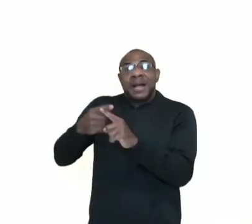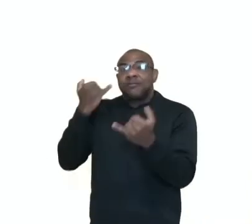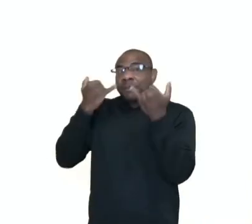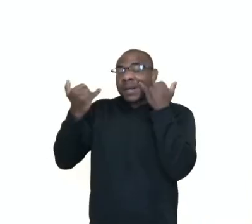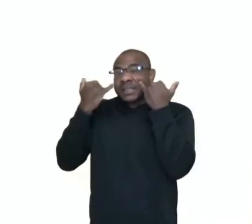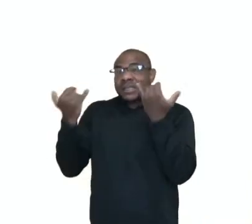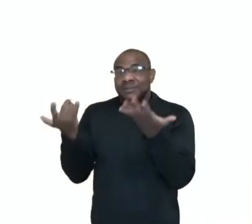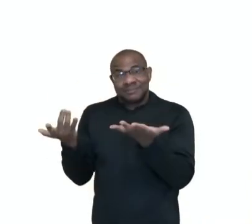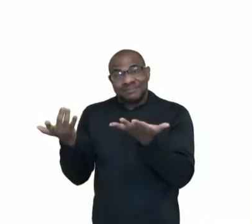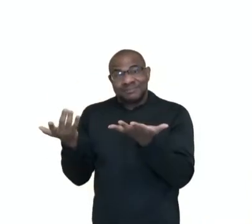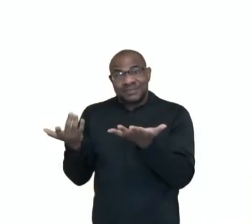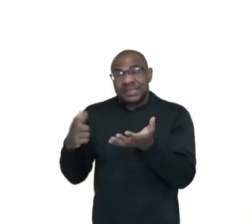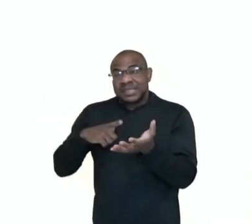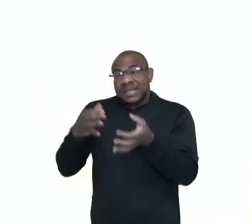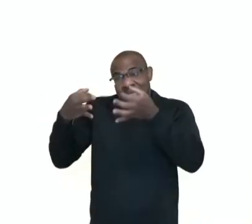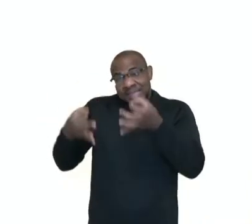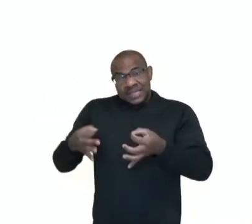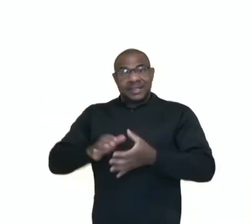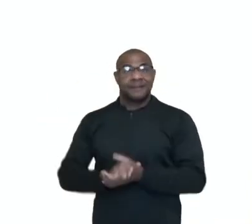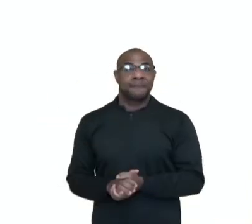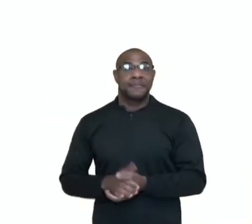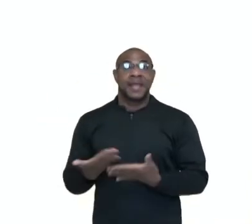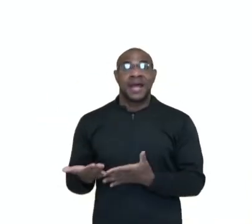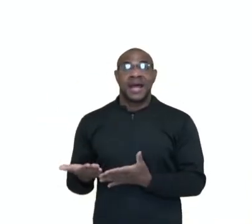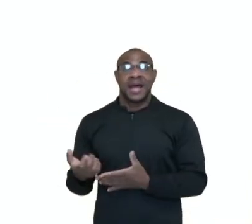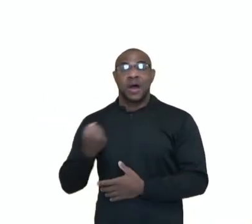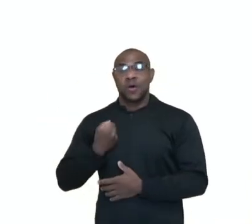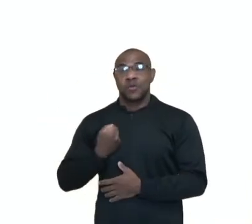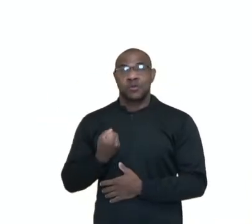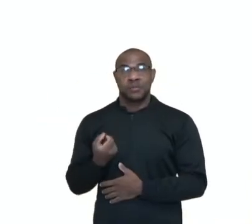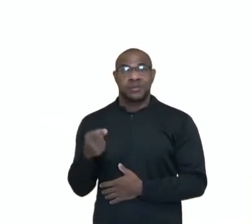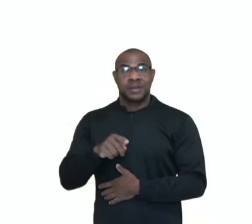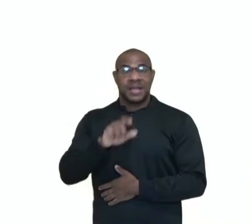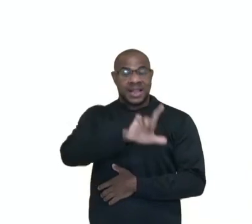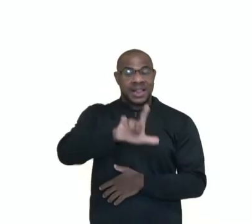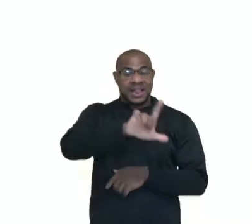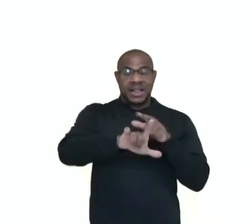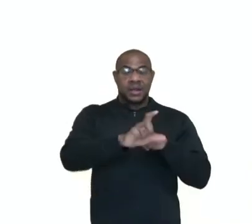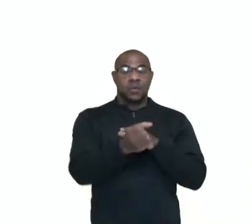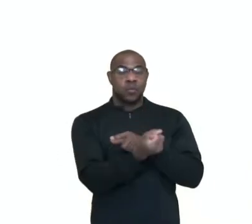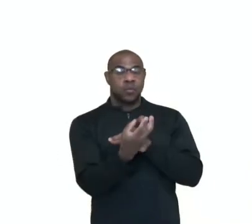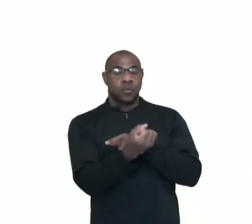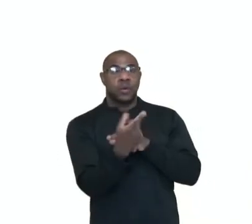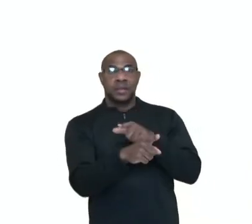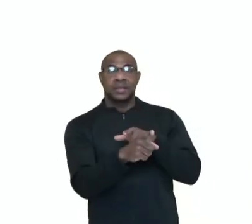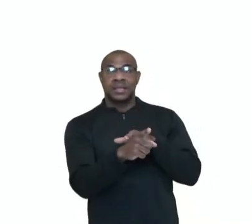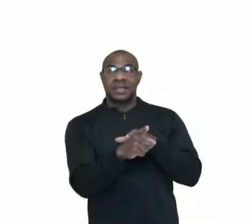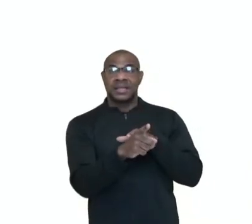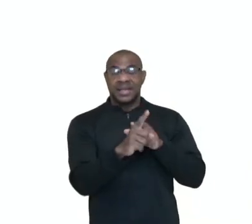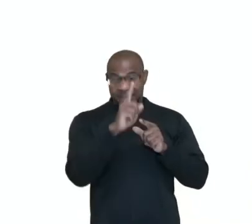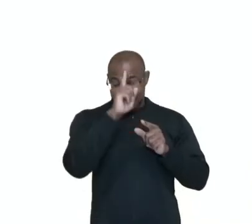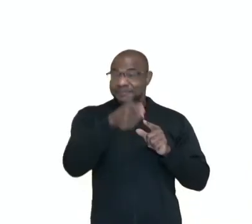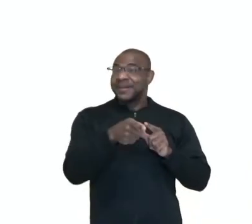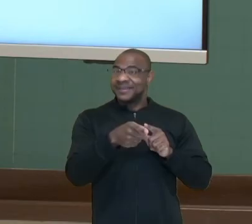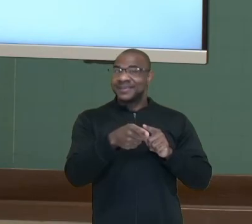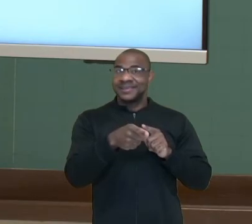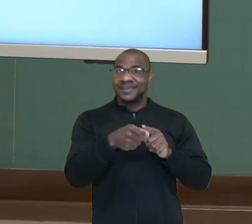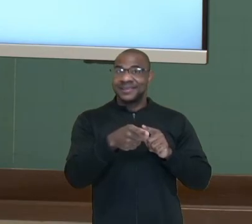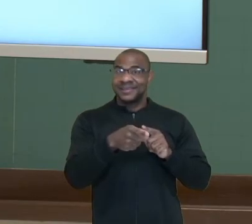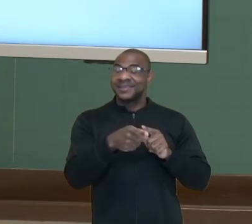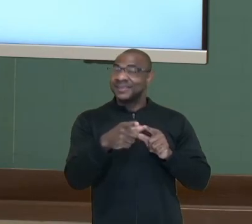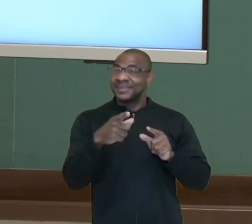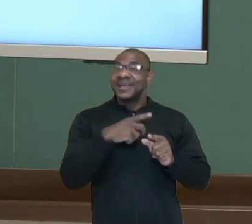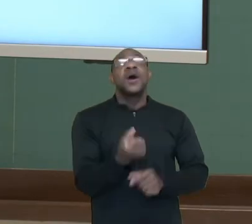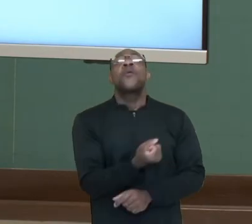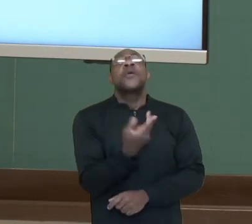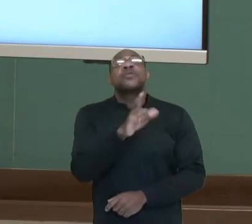sabê-la com certeza. A grandeza, quantidade de litros abastecida, que é quem manda na situação. Quantos litros eu